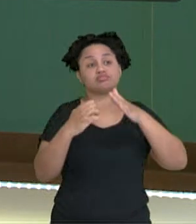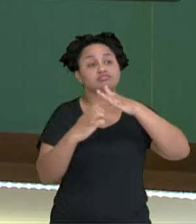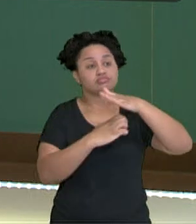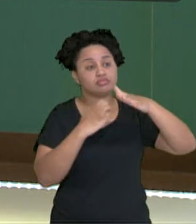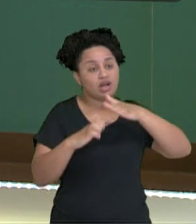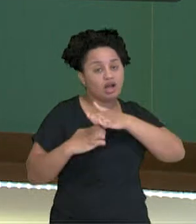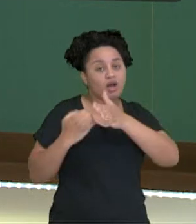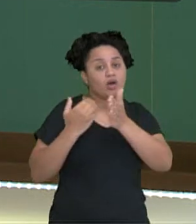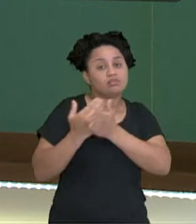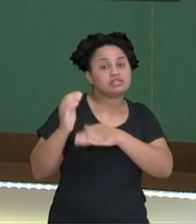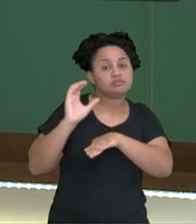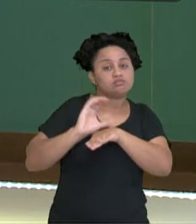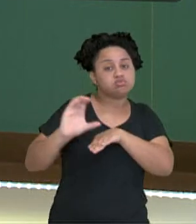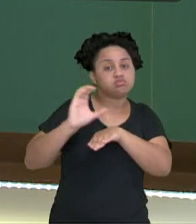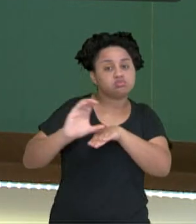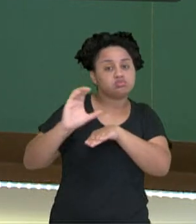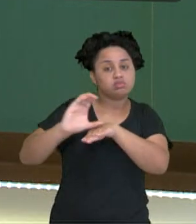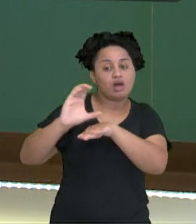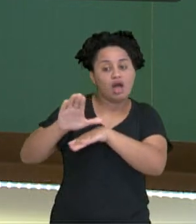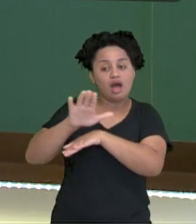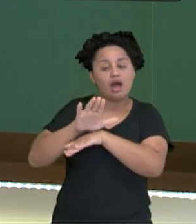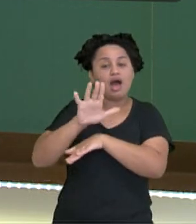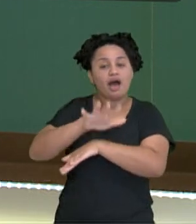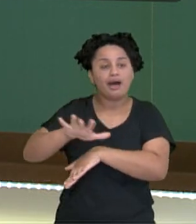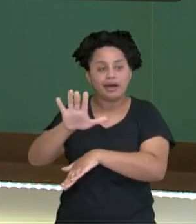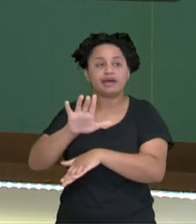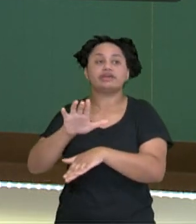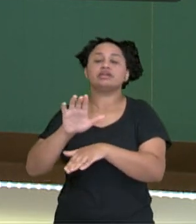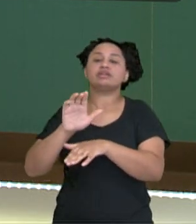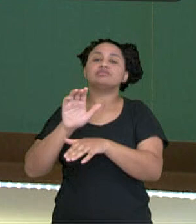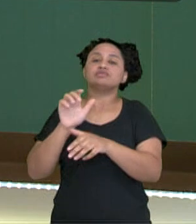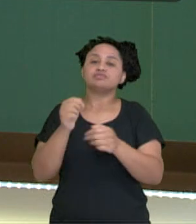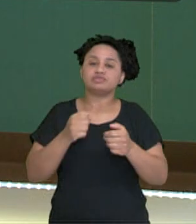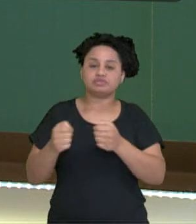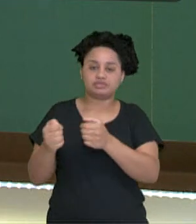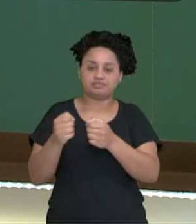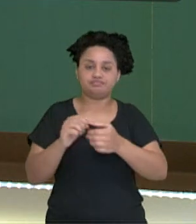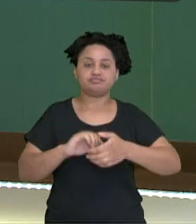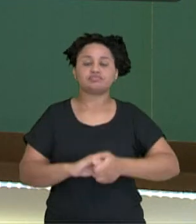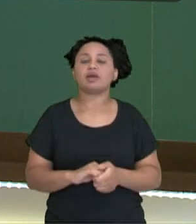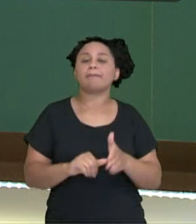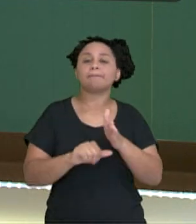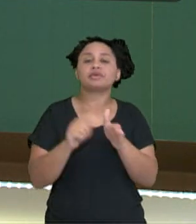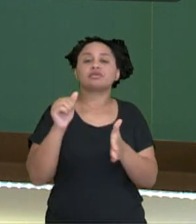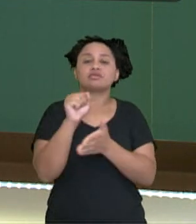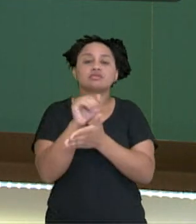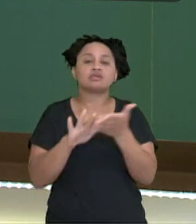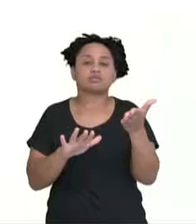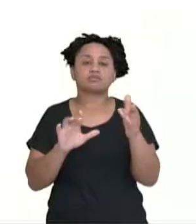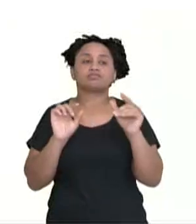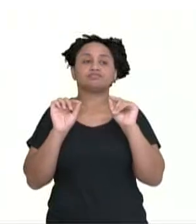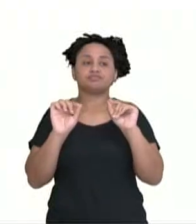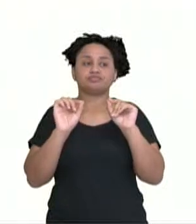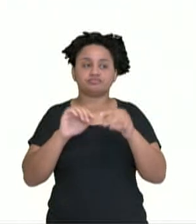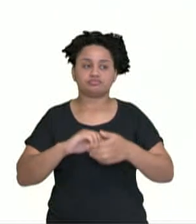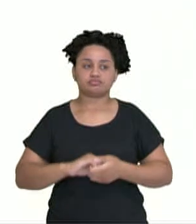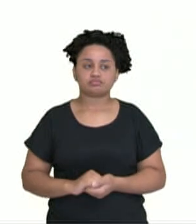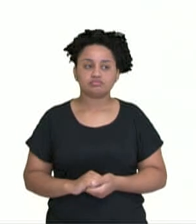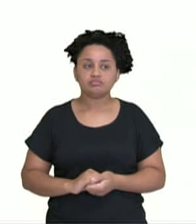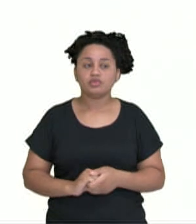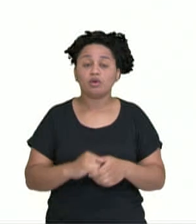a investir bastante nessa área dos jogos eletrônicos. Primeiro exercício nosso, então. Por